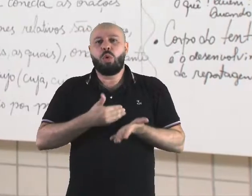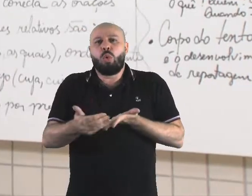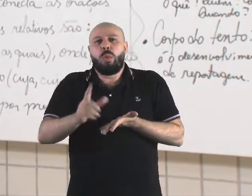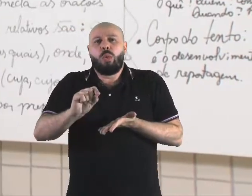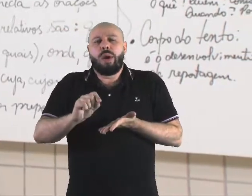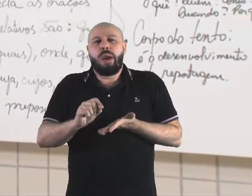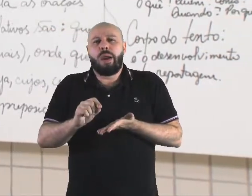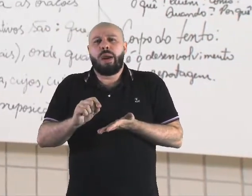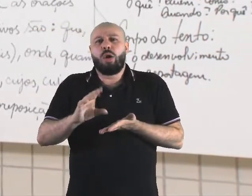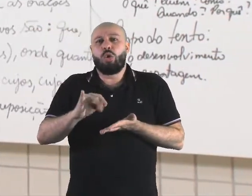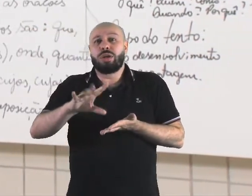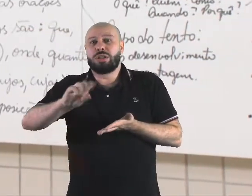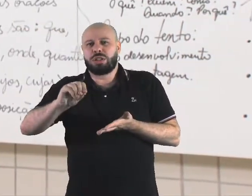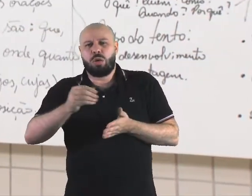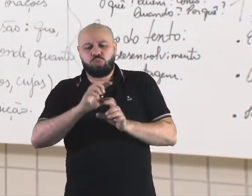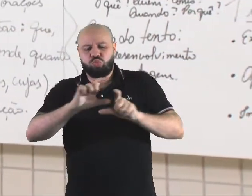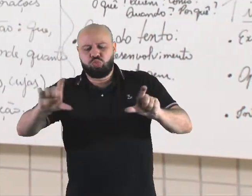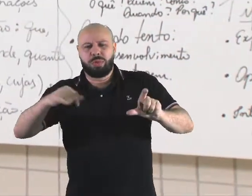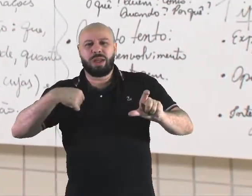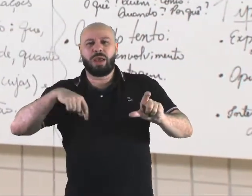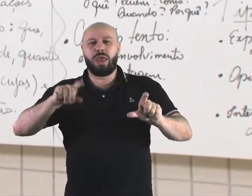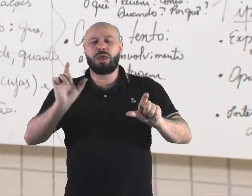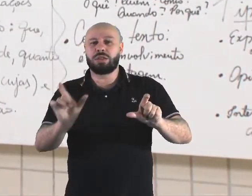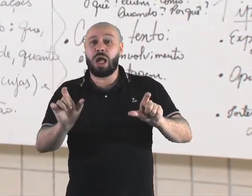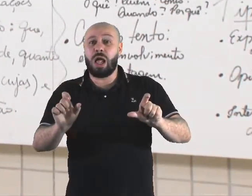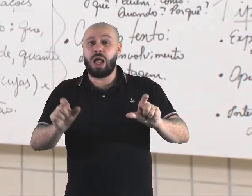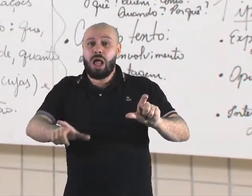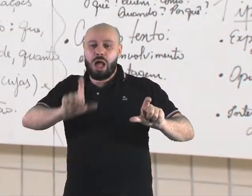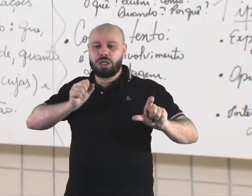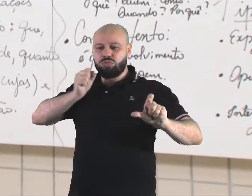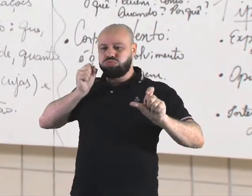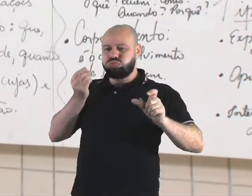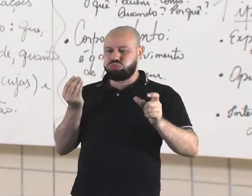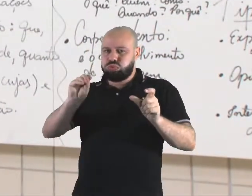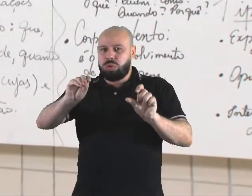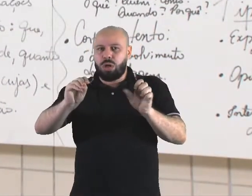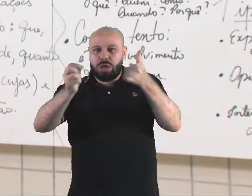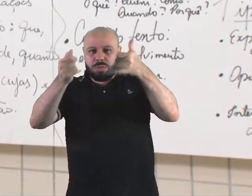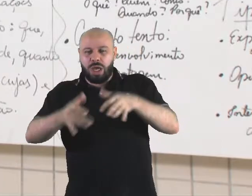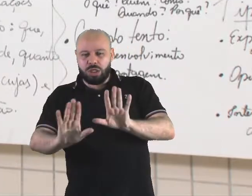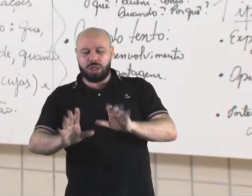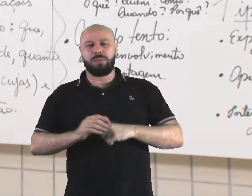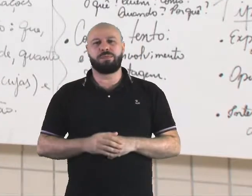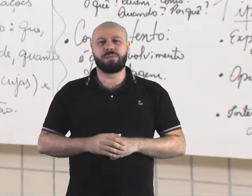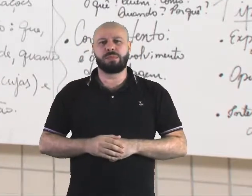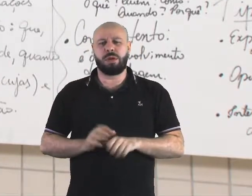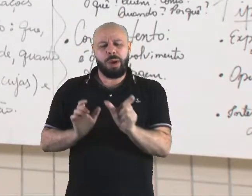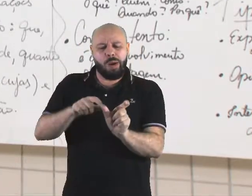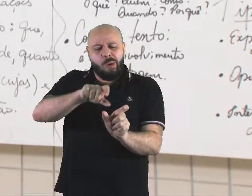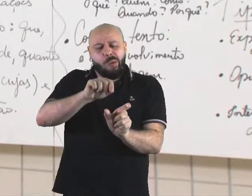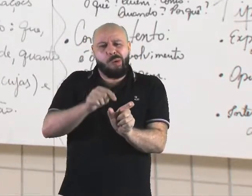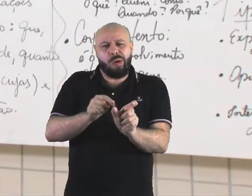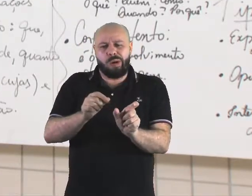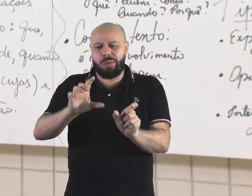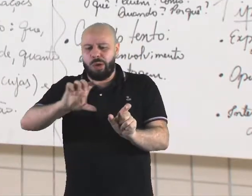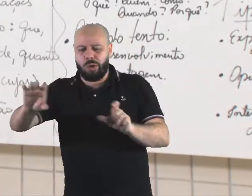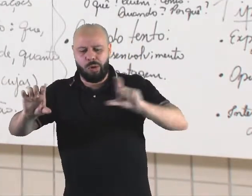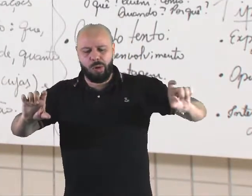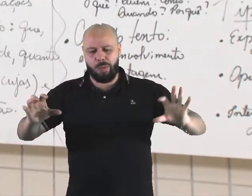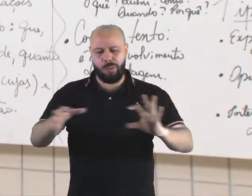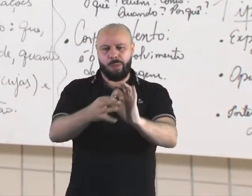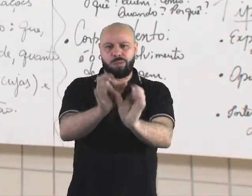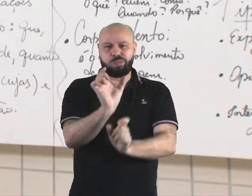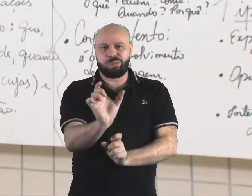uma oração que se refere a um termo já expresso na oração antecedente. Ele conecta as orações